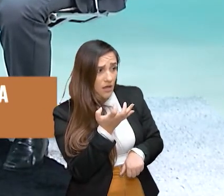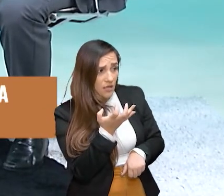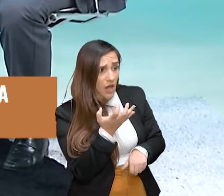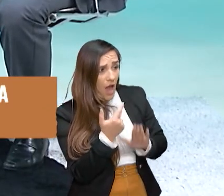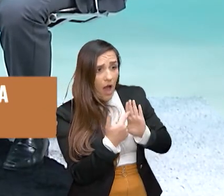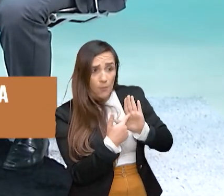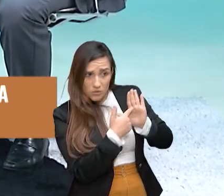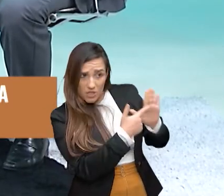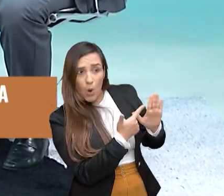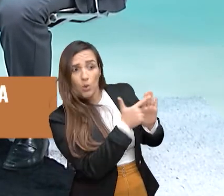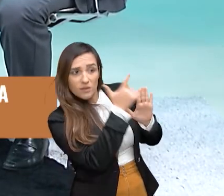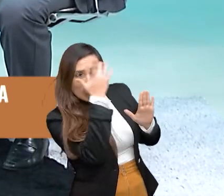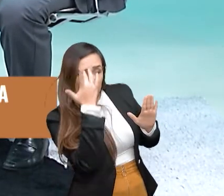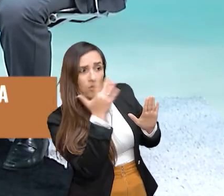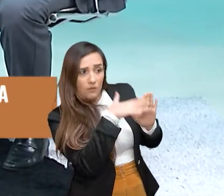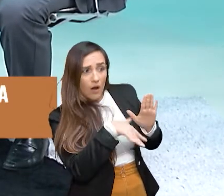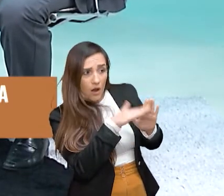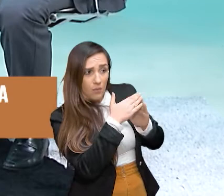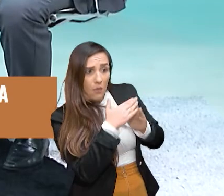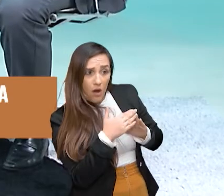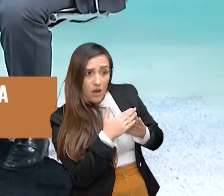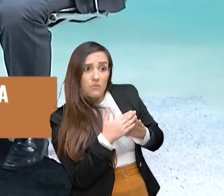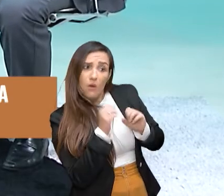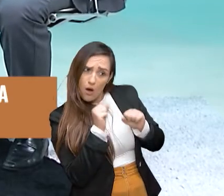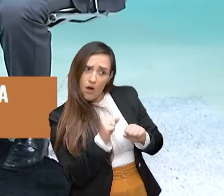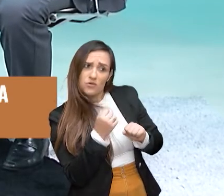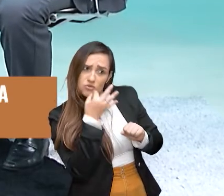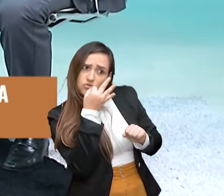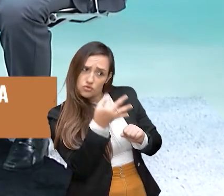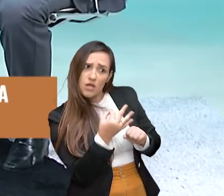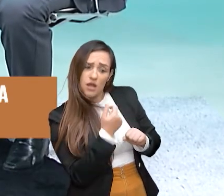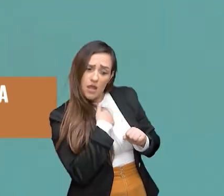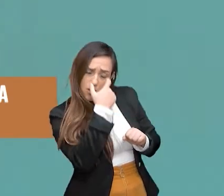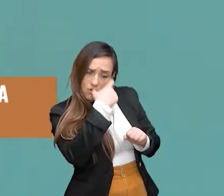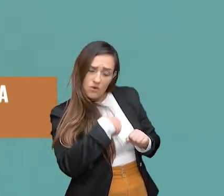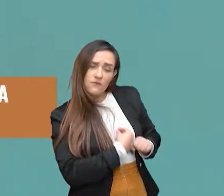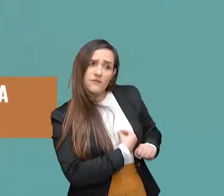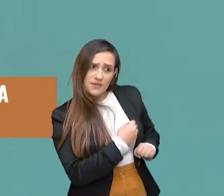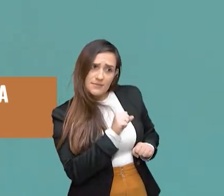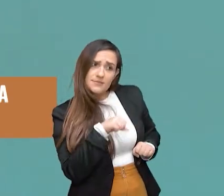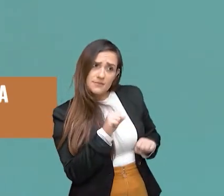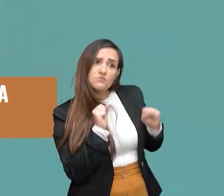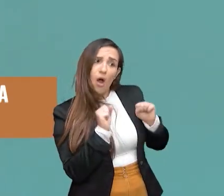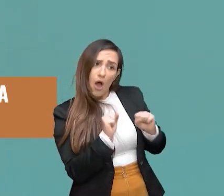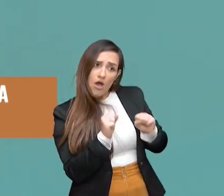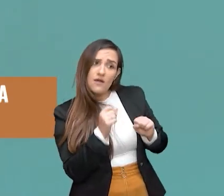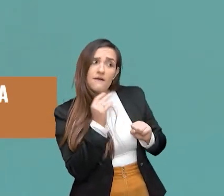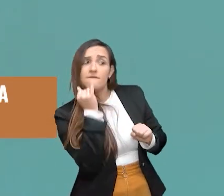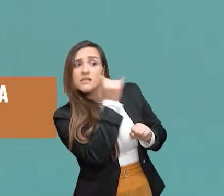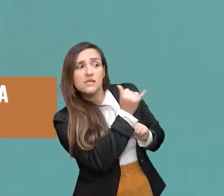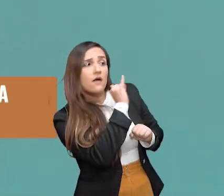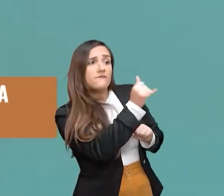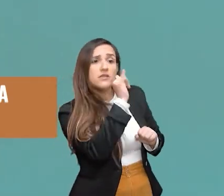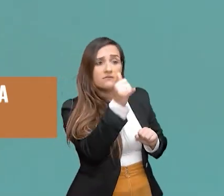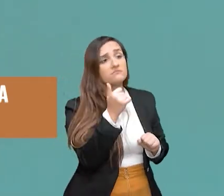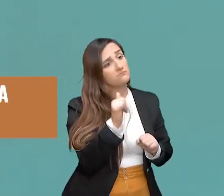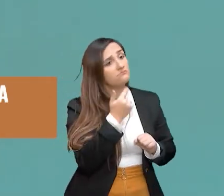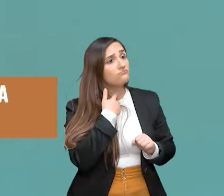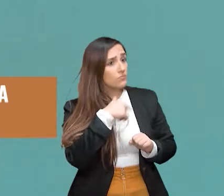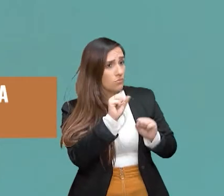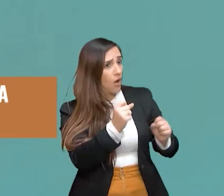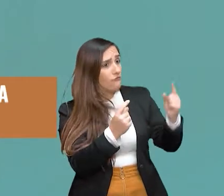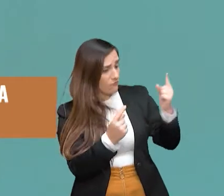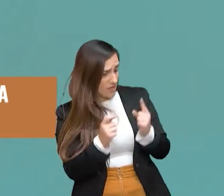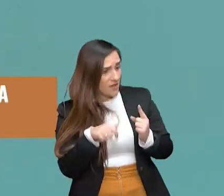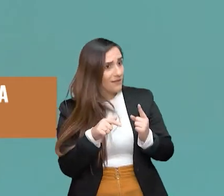senhora conhecer uma pessoa em situação de rua que esteja aqui nas imediações, por favor, fale para ela que nós estamos aqui,